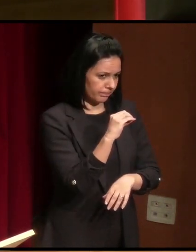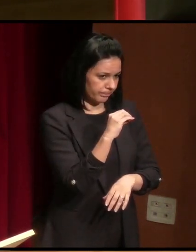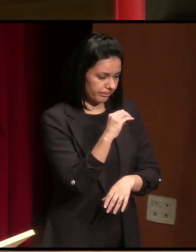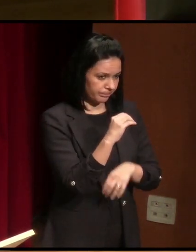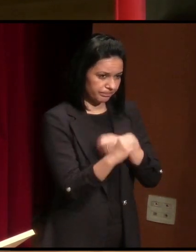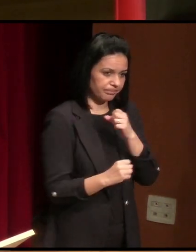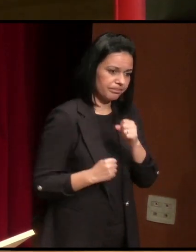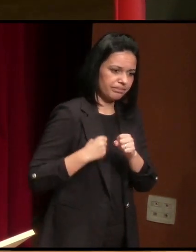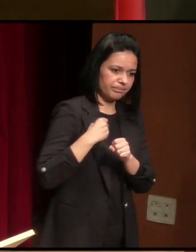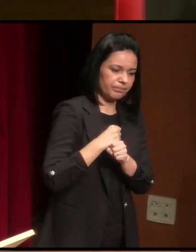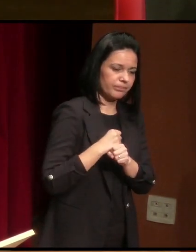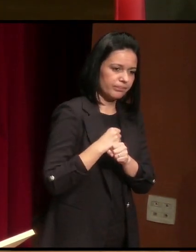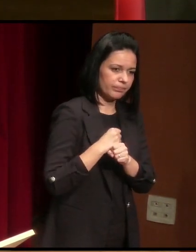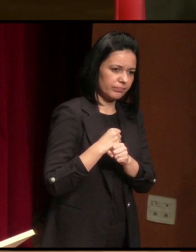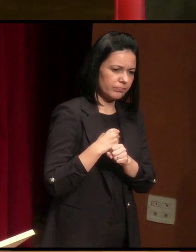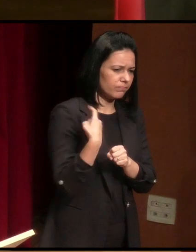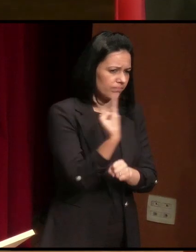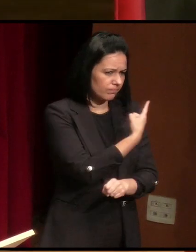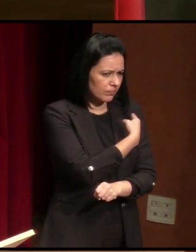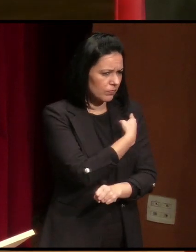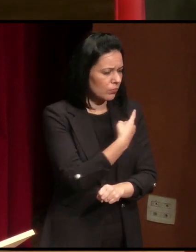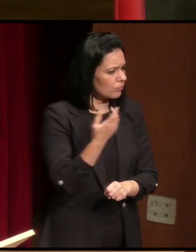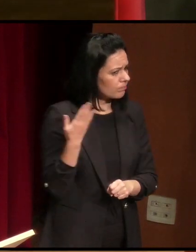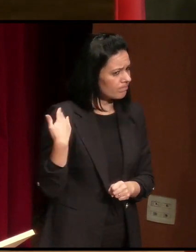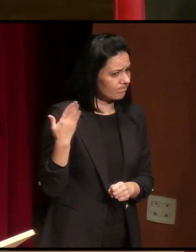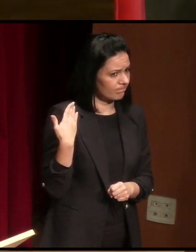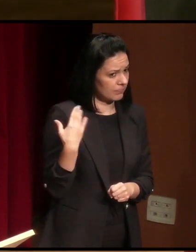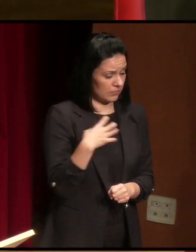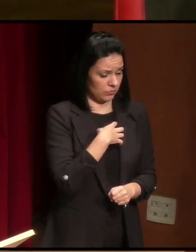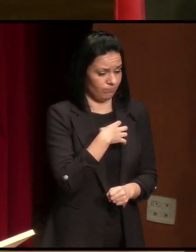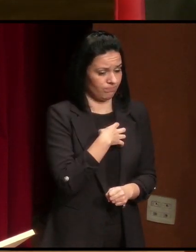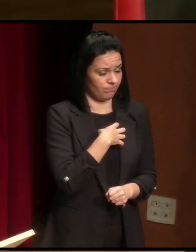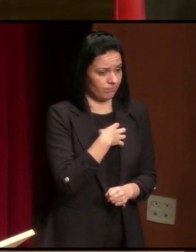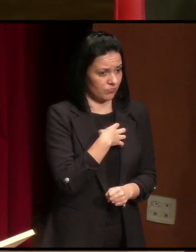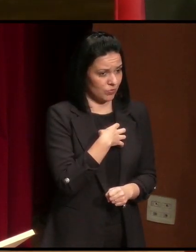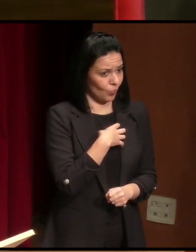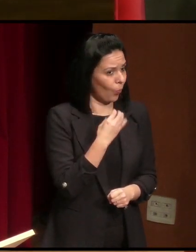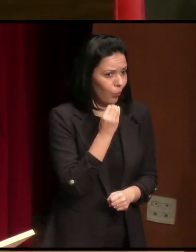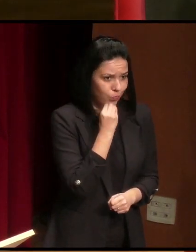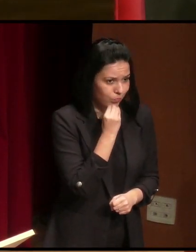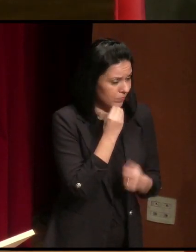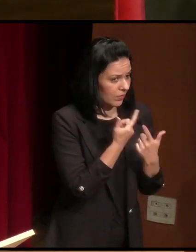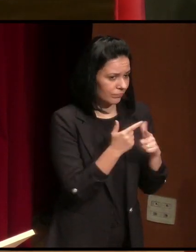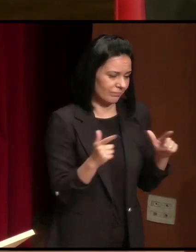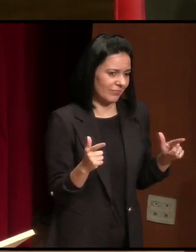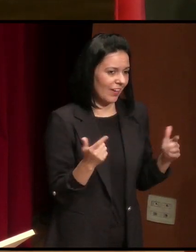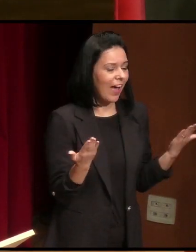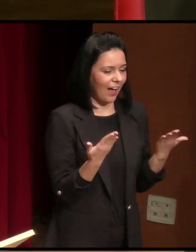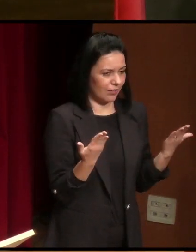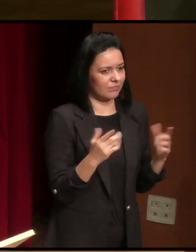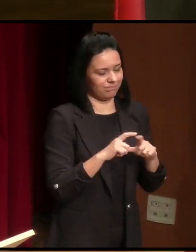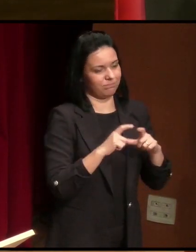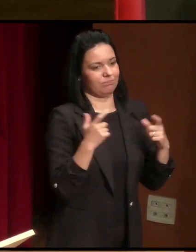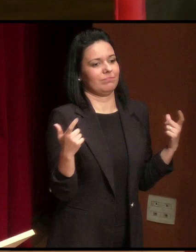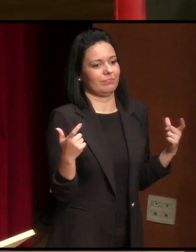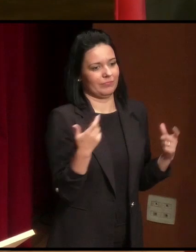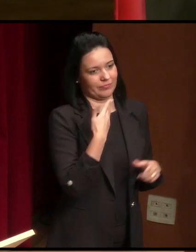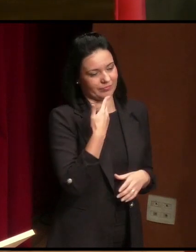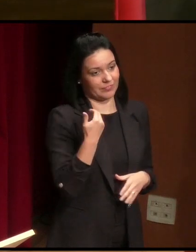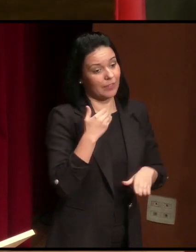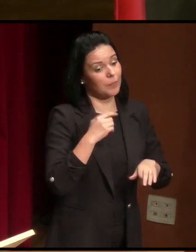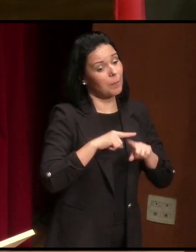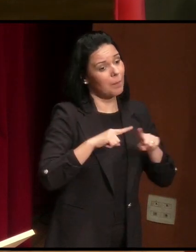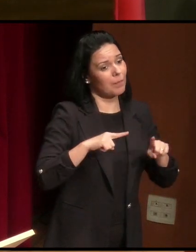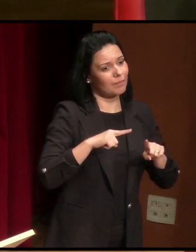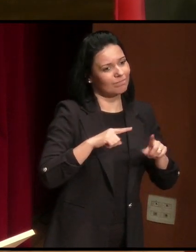as possibilidades diante do que nós não tínhamos, elas são imensas e, por vezes, falta a gente contar para o colega,